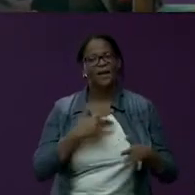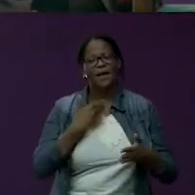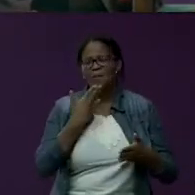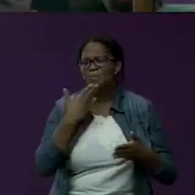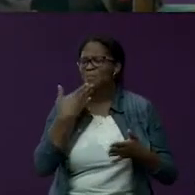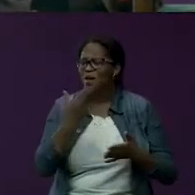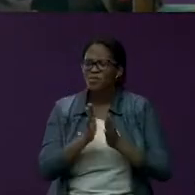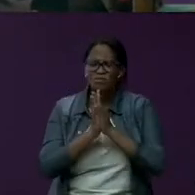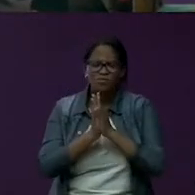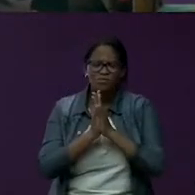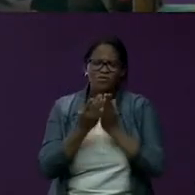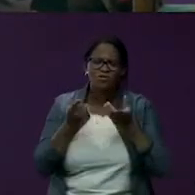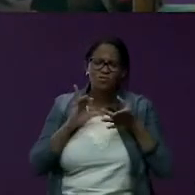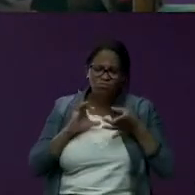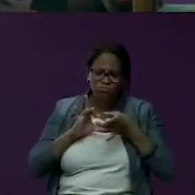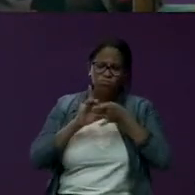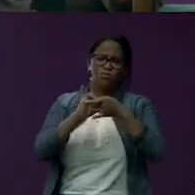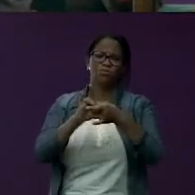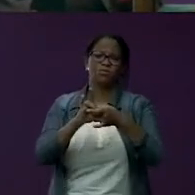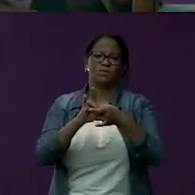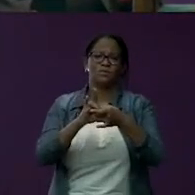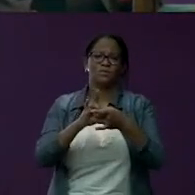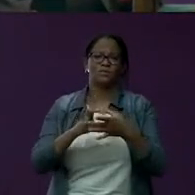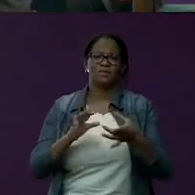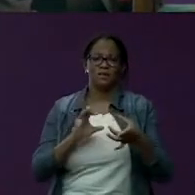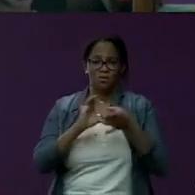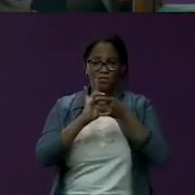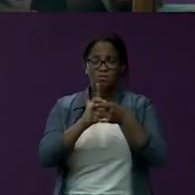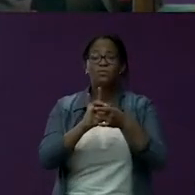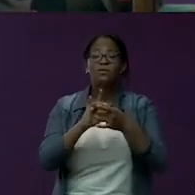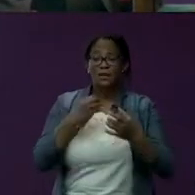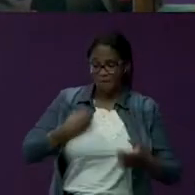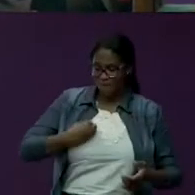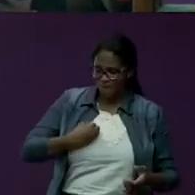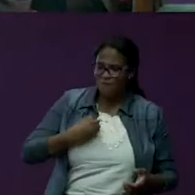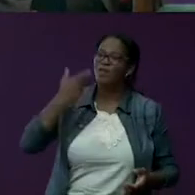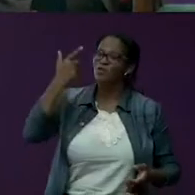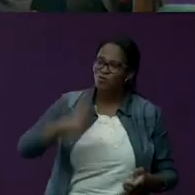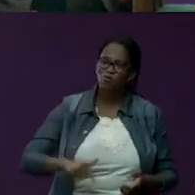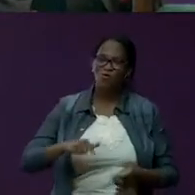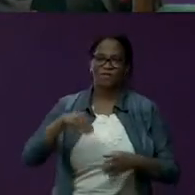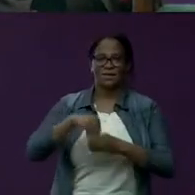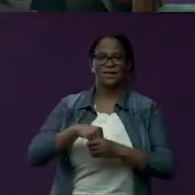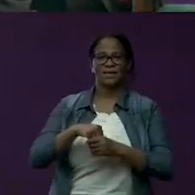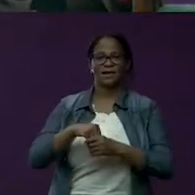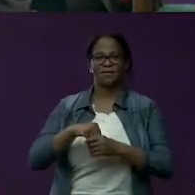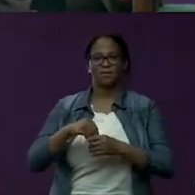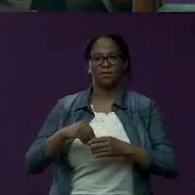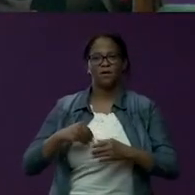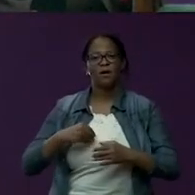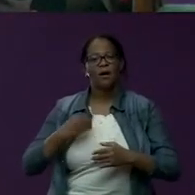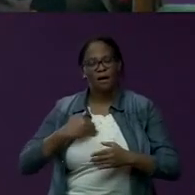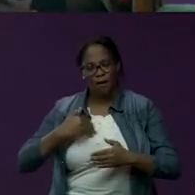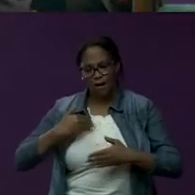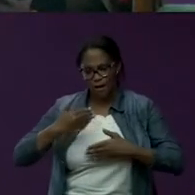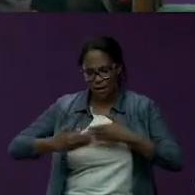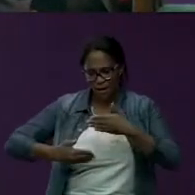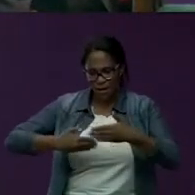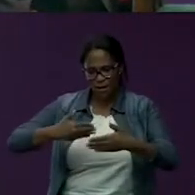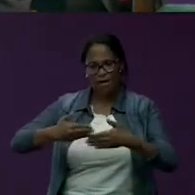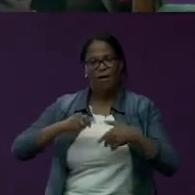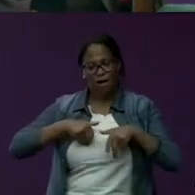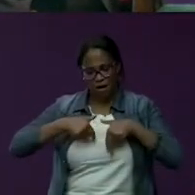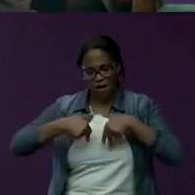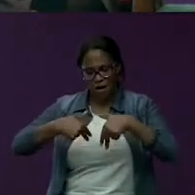em prol desse reviver aqui dentro. É o caminhar, é o se